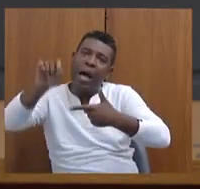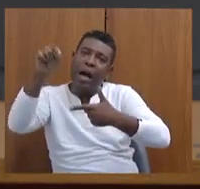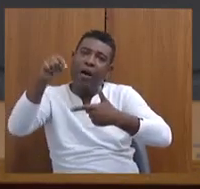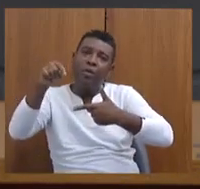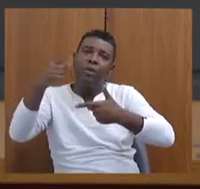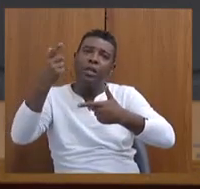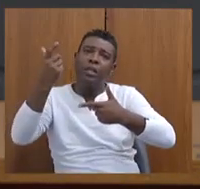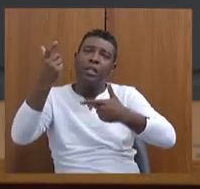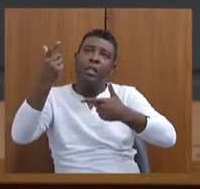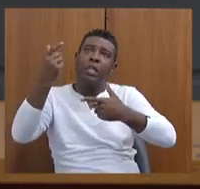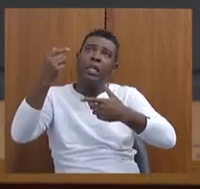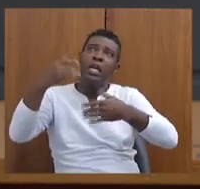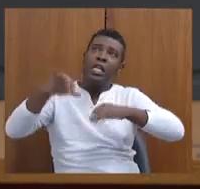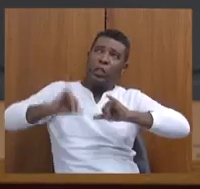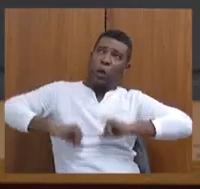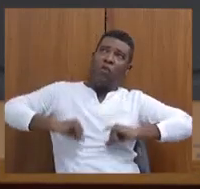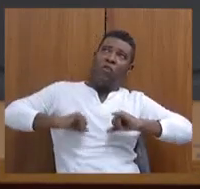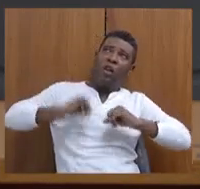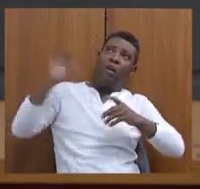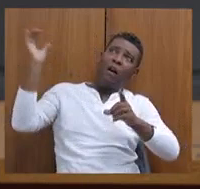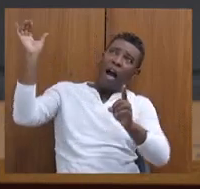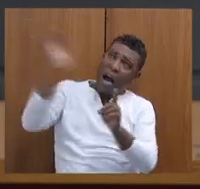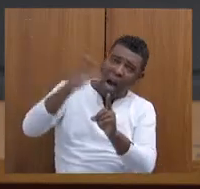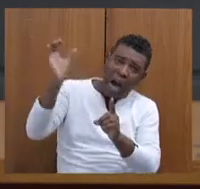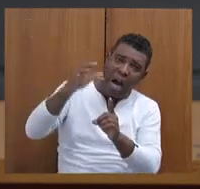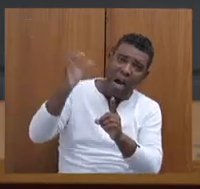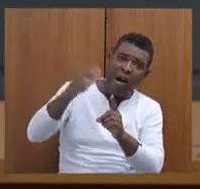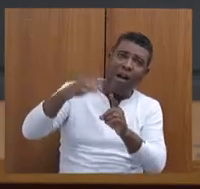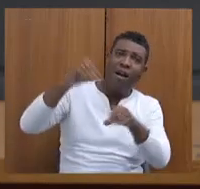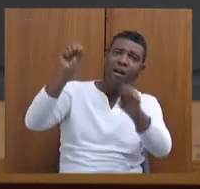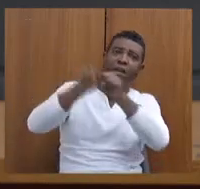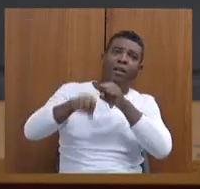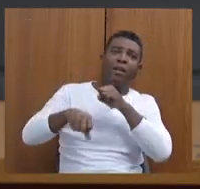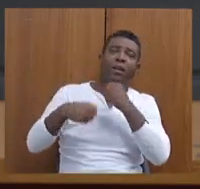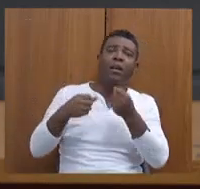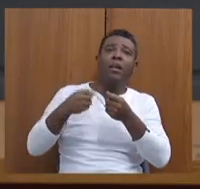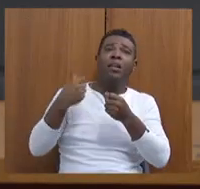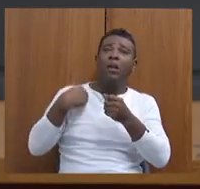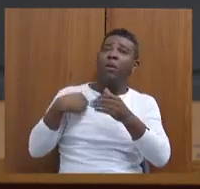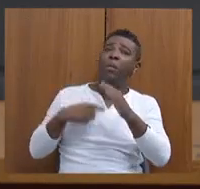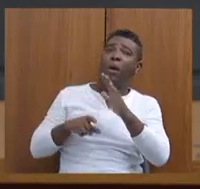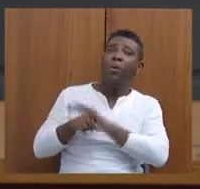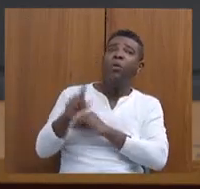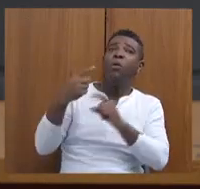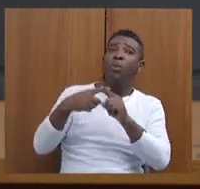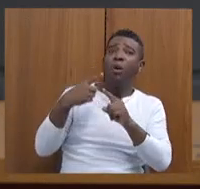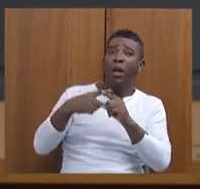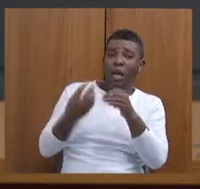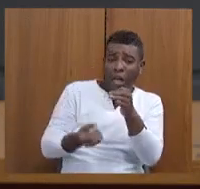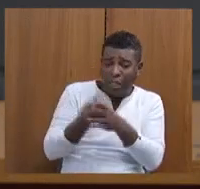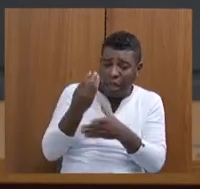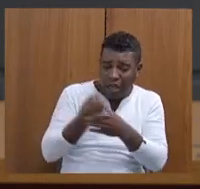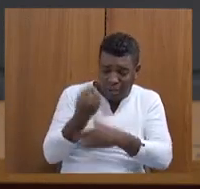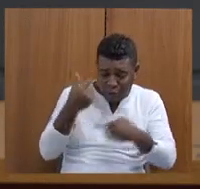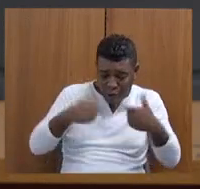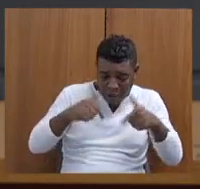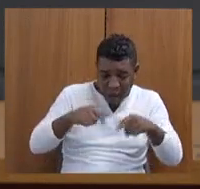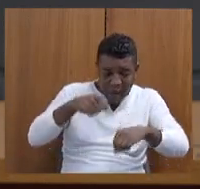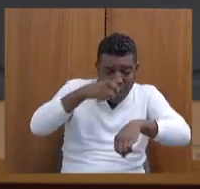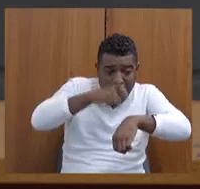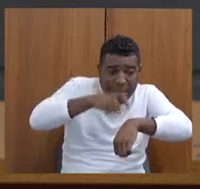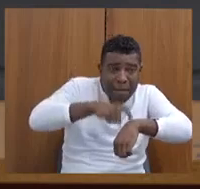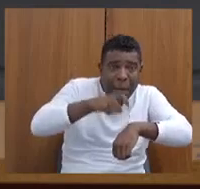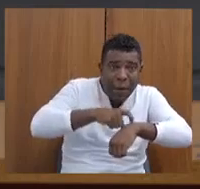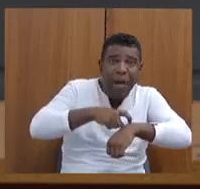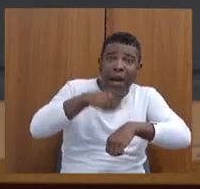impactos então deixaria aí essa pergunta para o secretário porque a geração de emprego nesse momento é o que